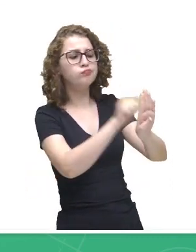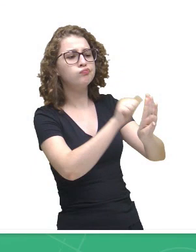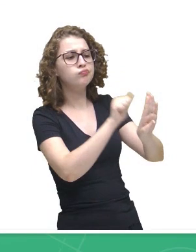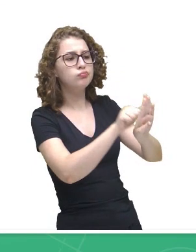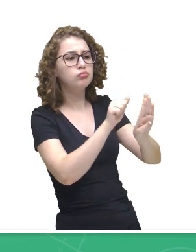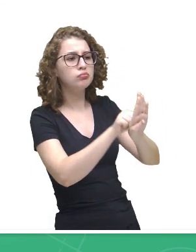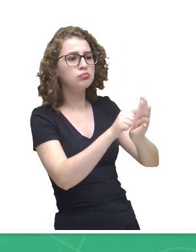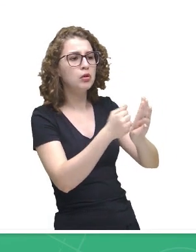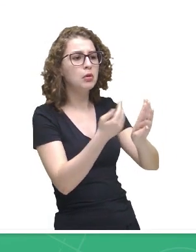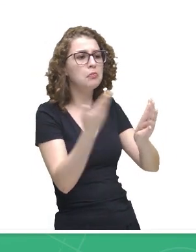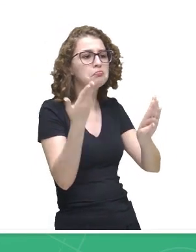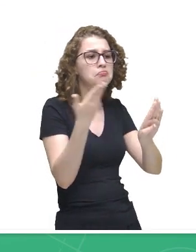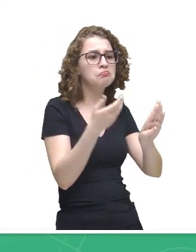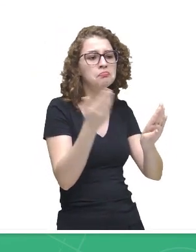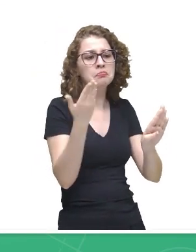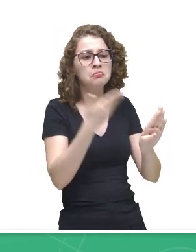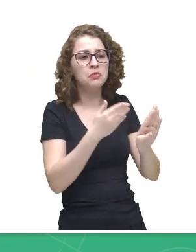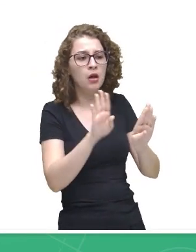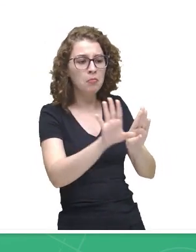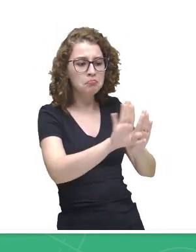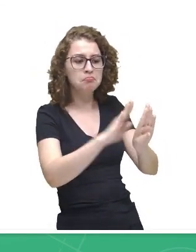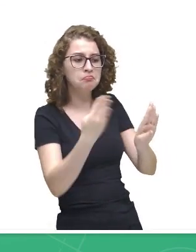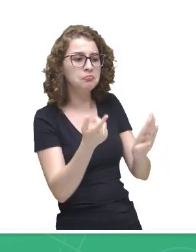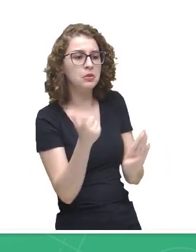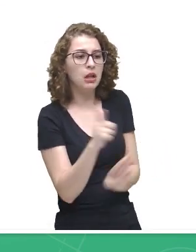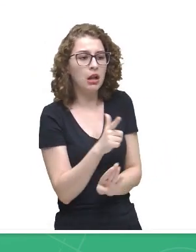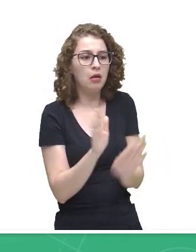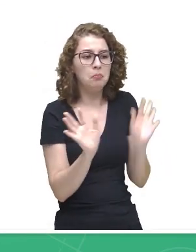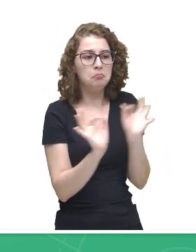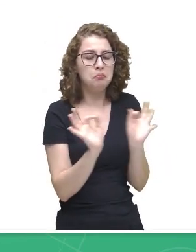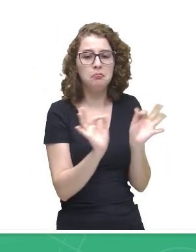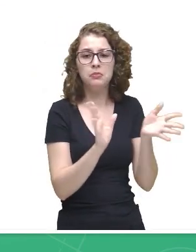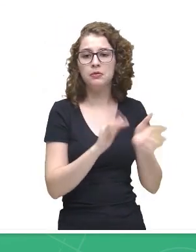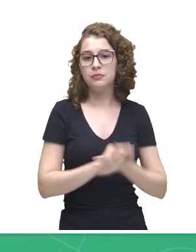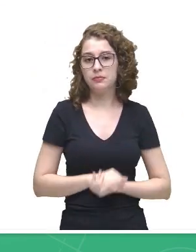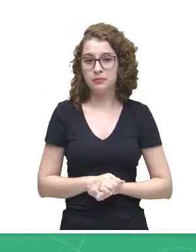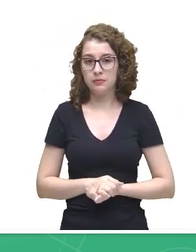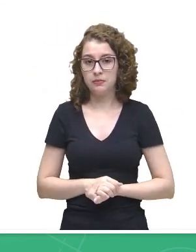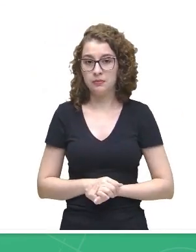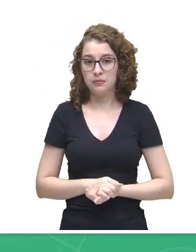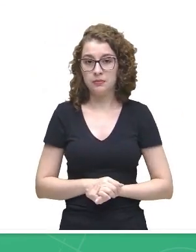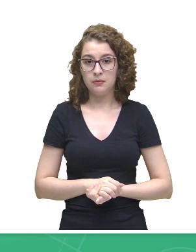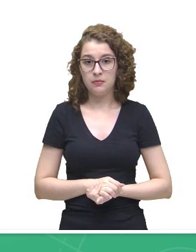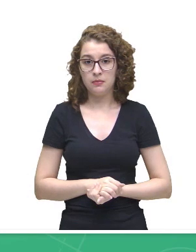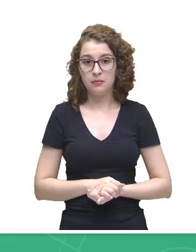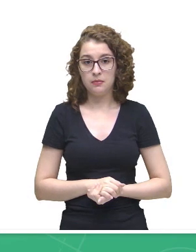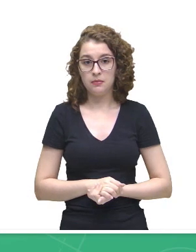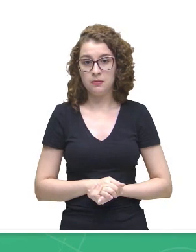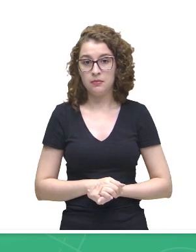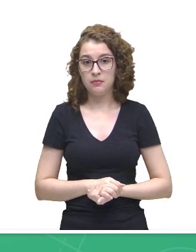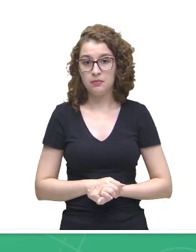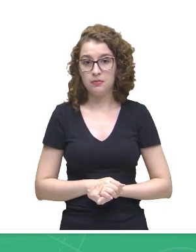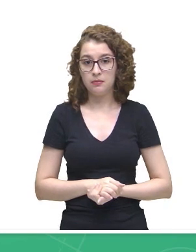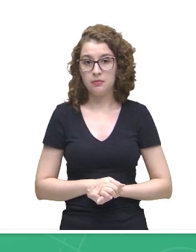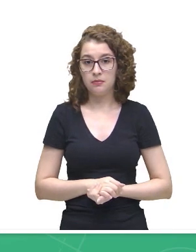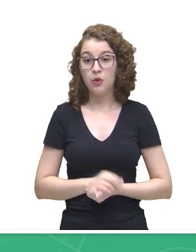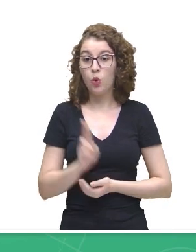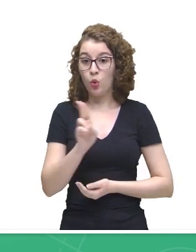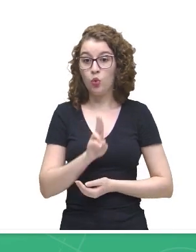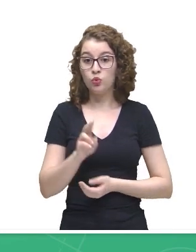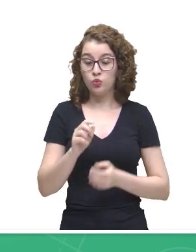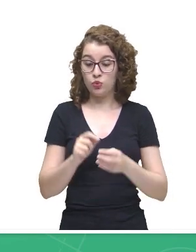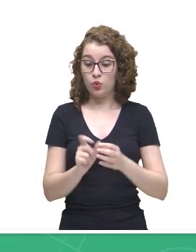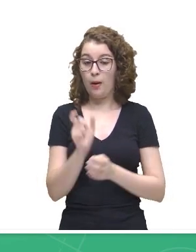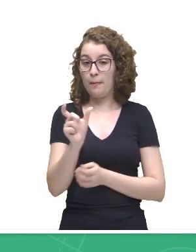não atendeu. Eu utilizei aqui a conjunção adversativa but, que quer dizer